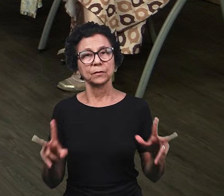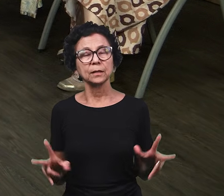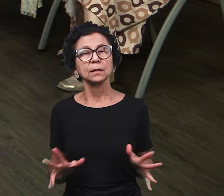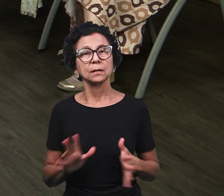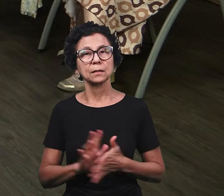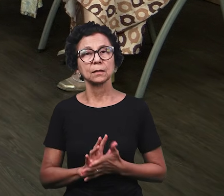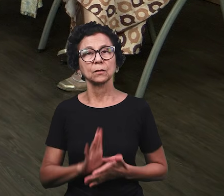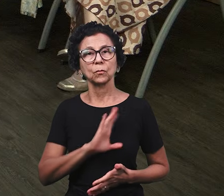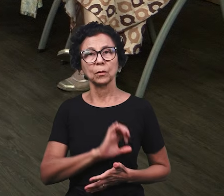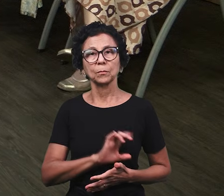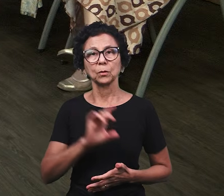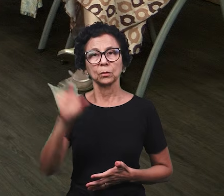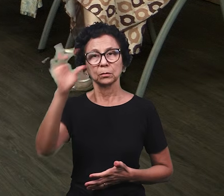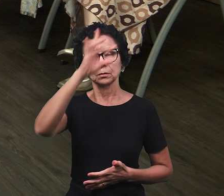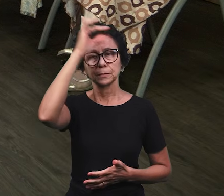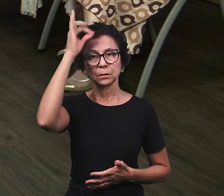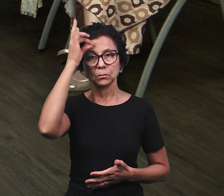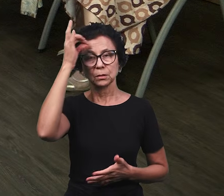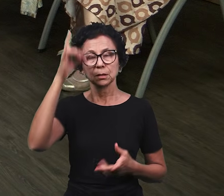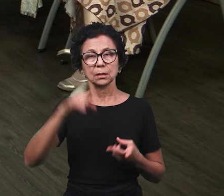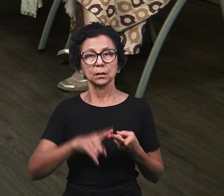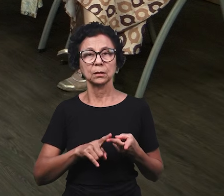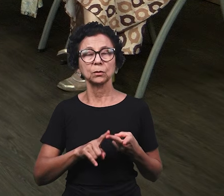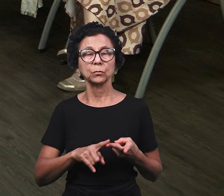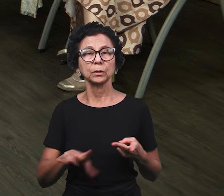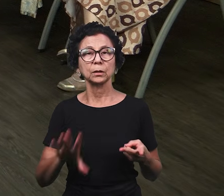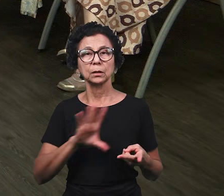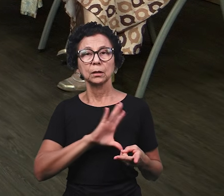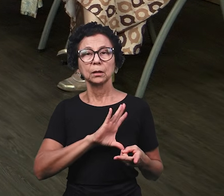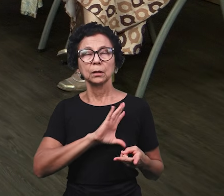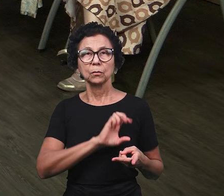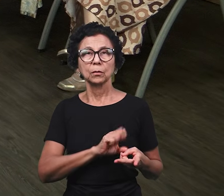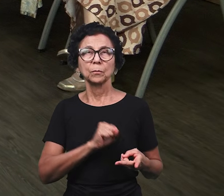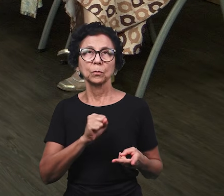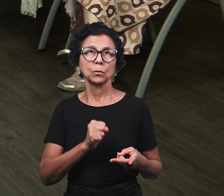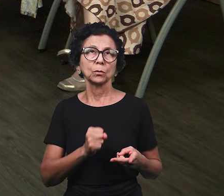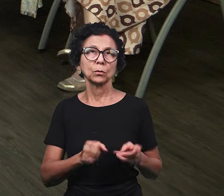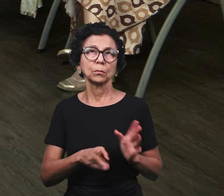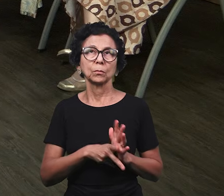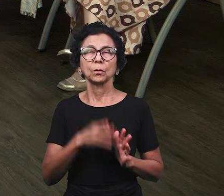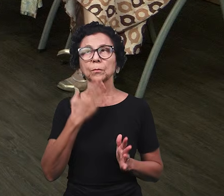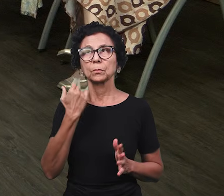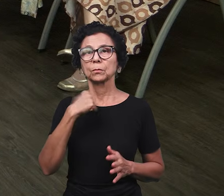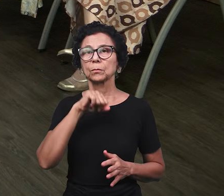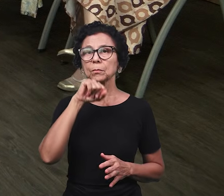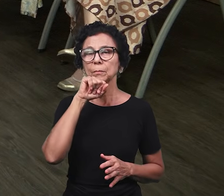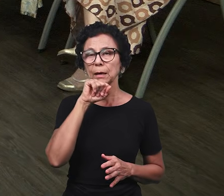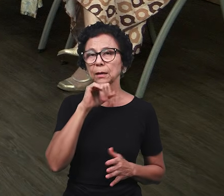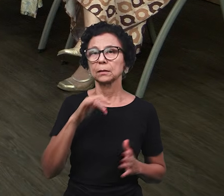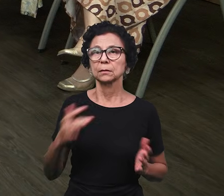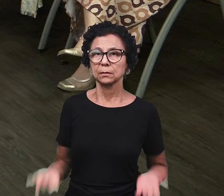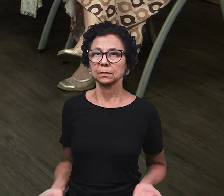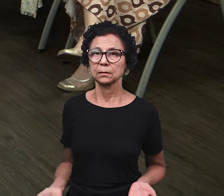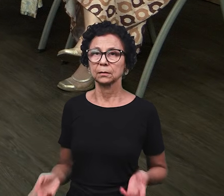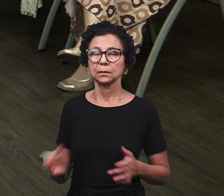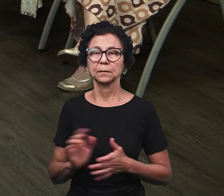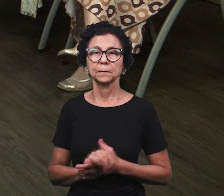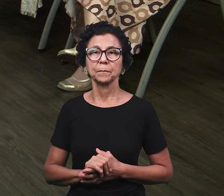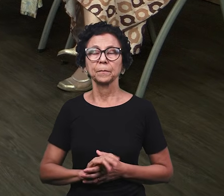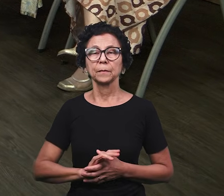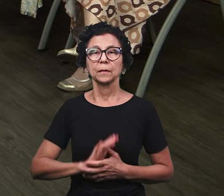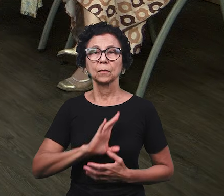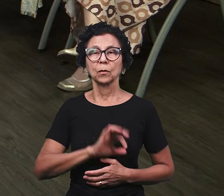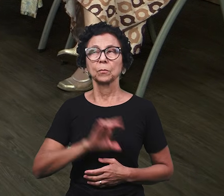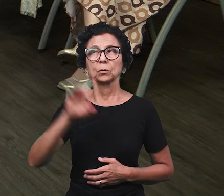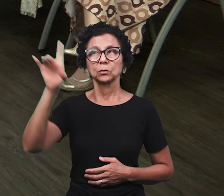sentimentos e o sentimento do Espírito Santo que não é do Espírito, certo? O amor de Deus é